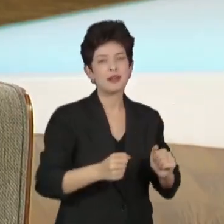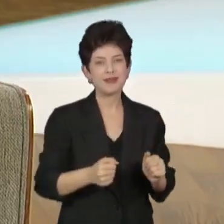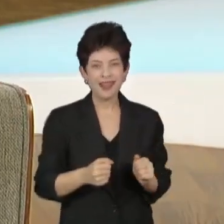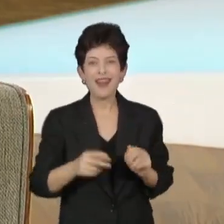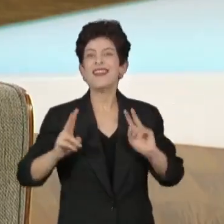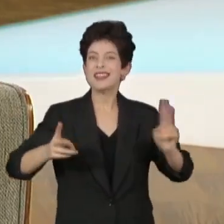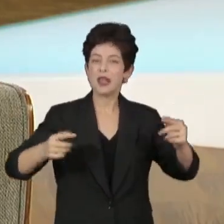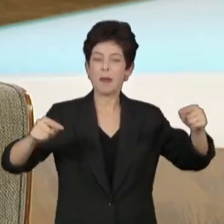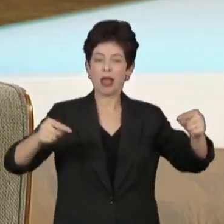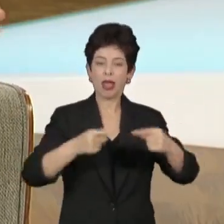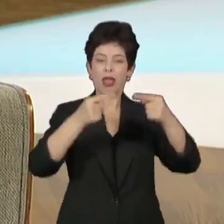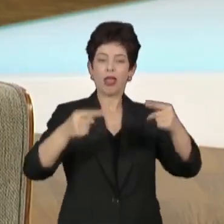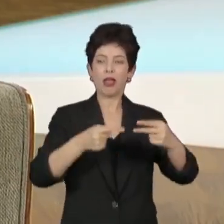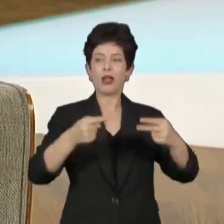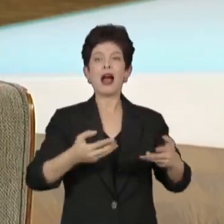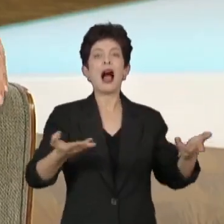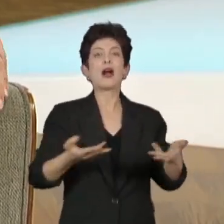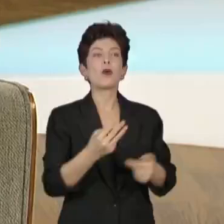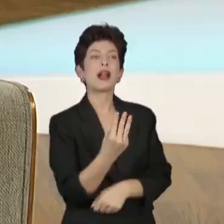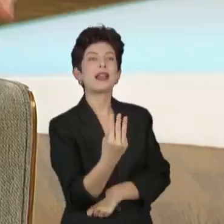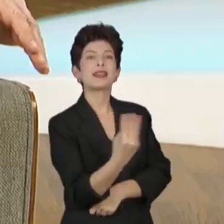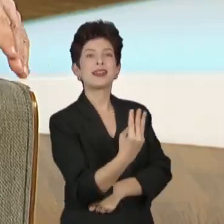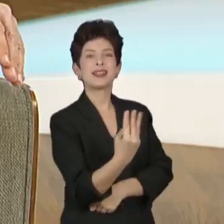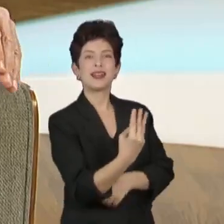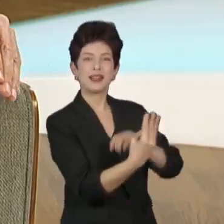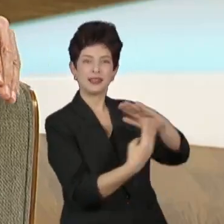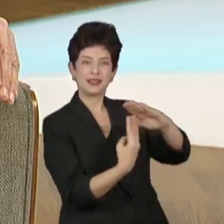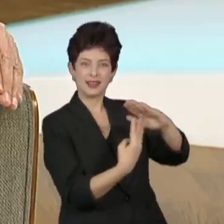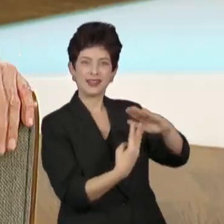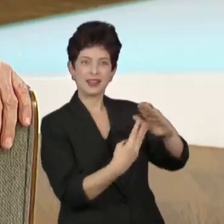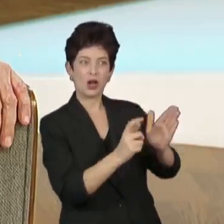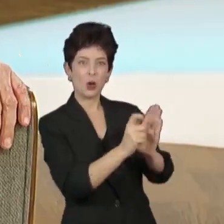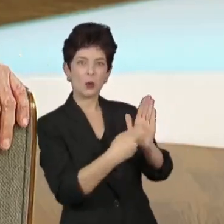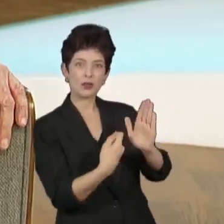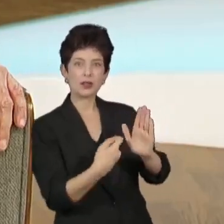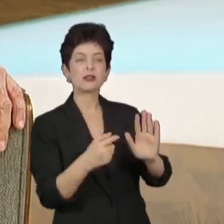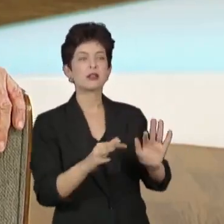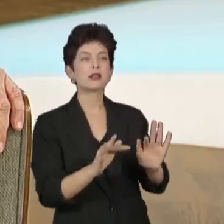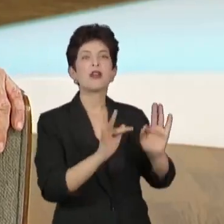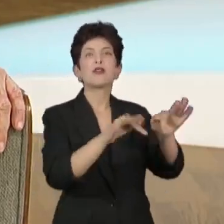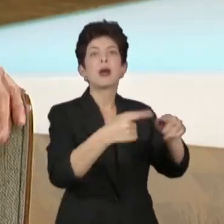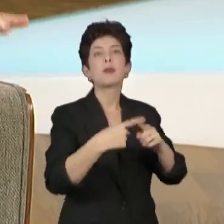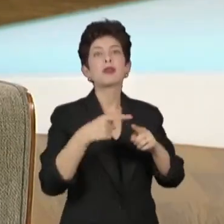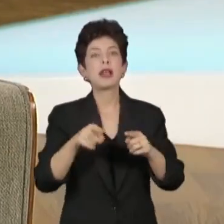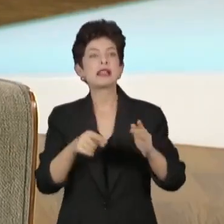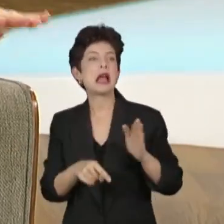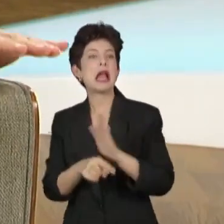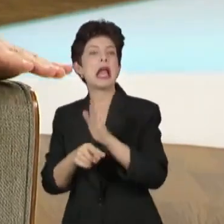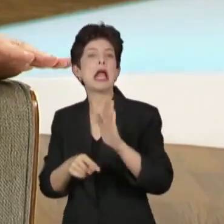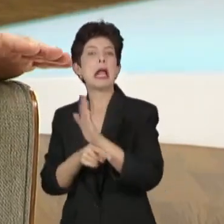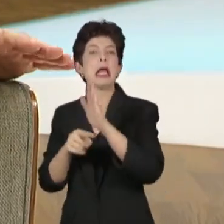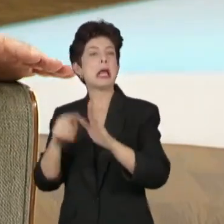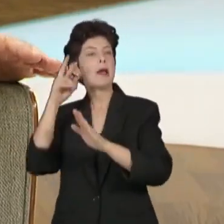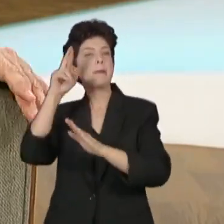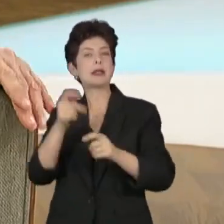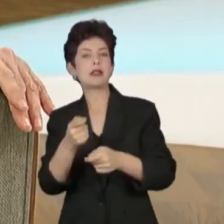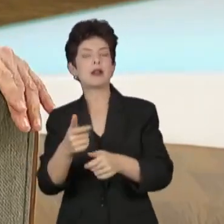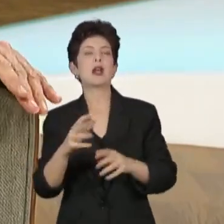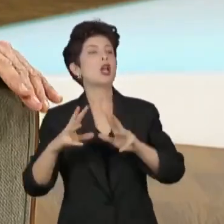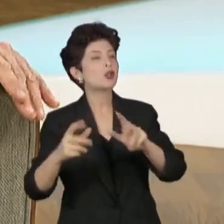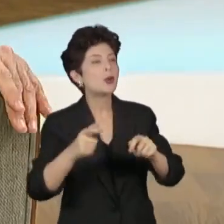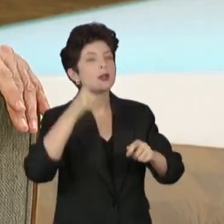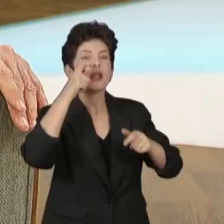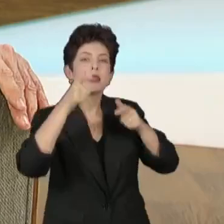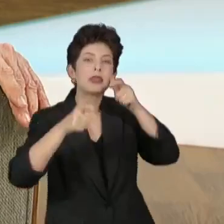agora nós votamos a favor da terceirização, inclusive da atividade FIA, porque eles estão a favor dos empresários. Todos os interesses